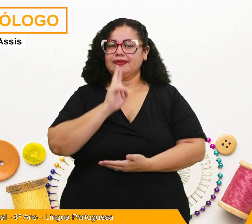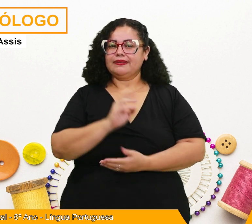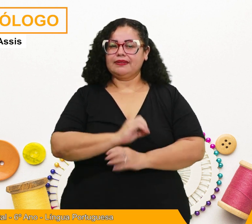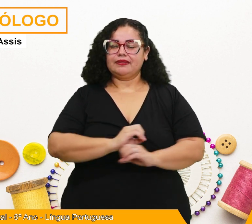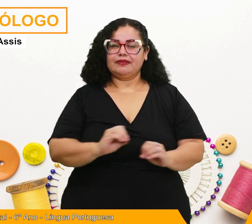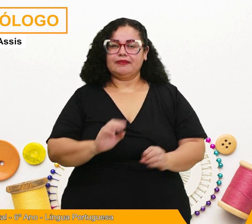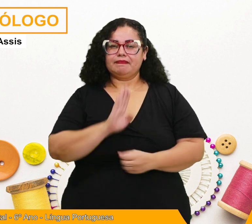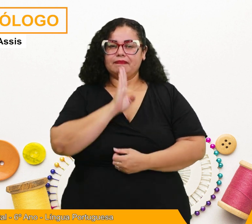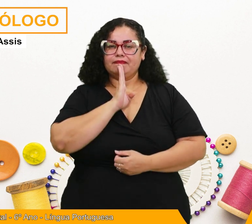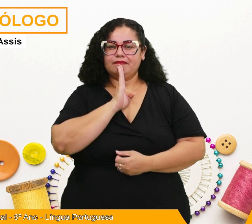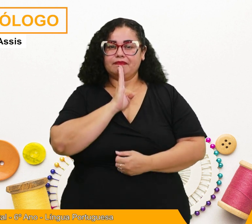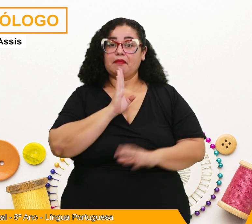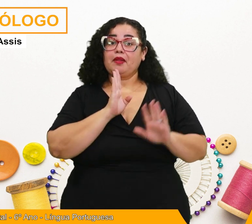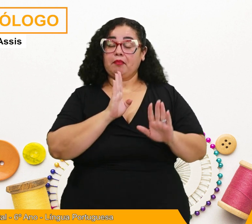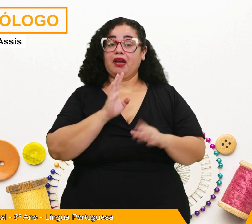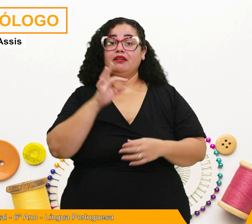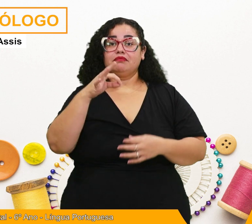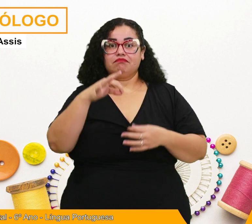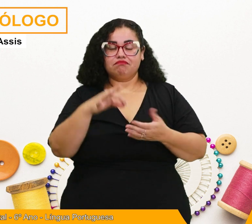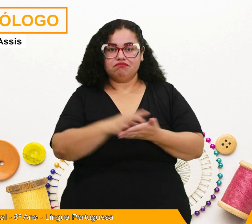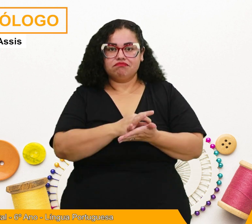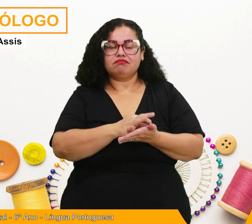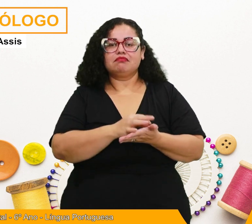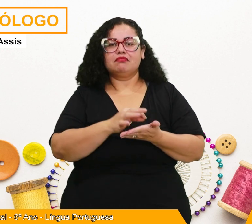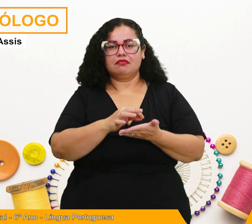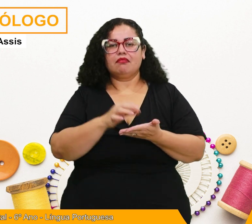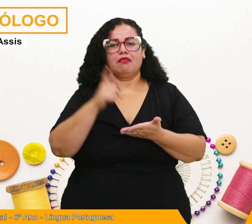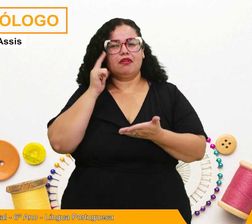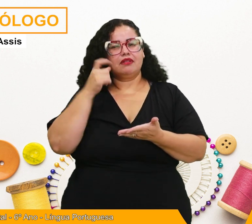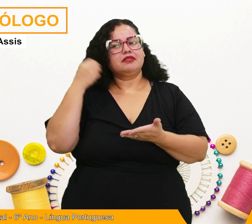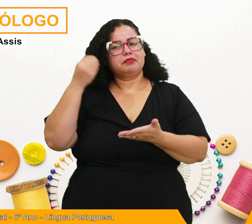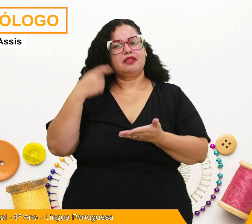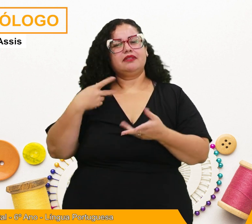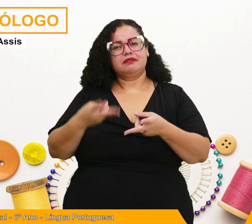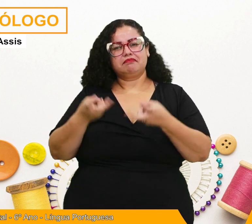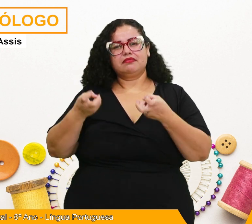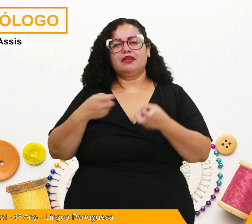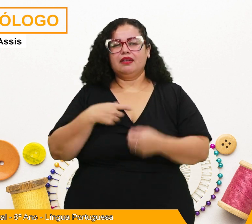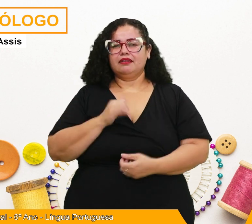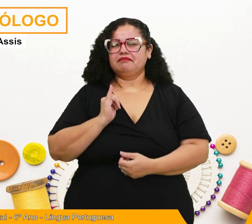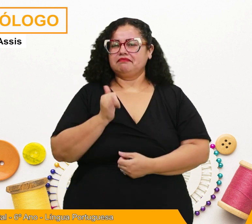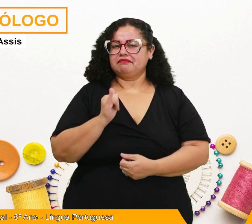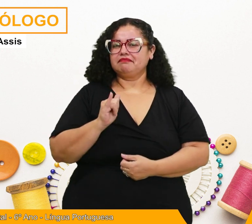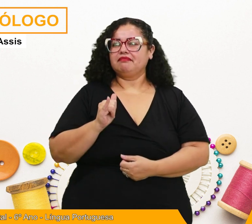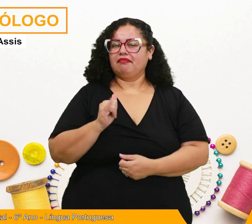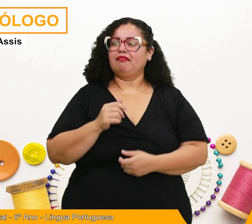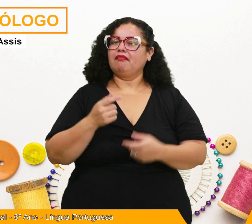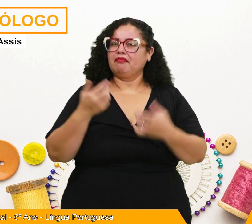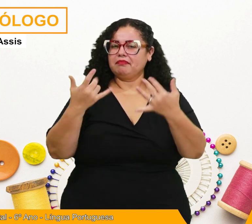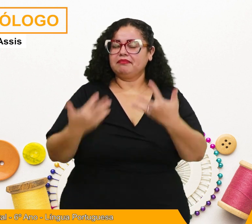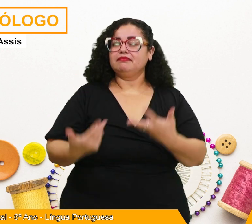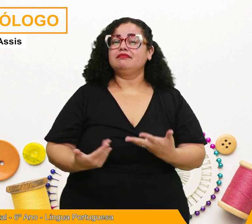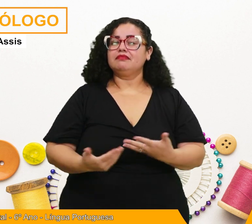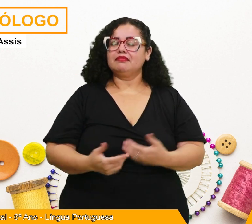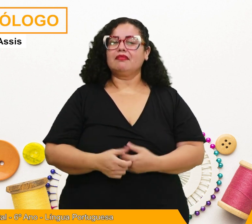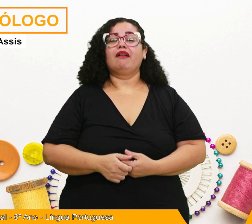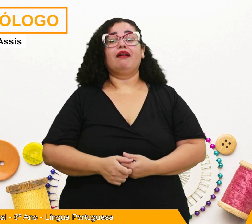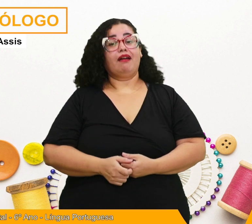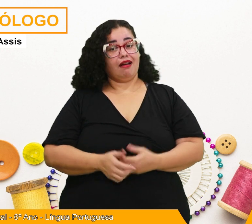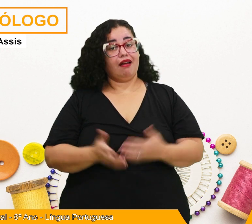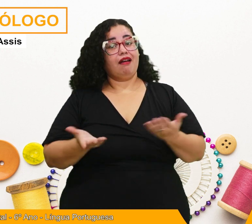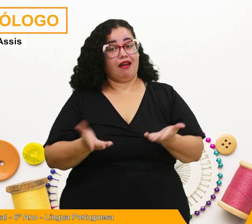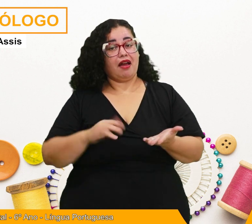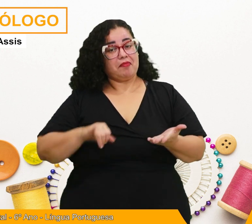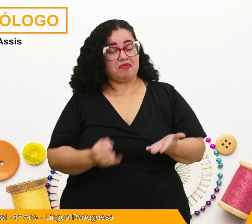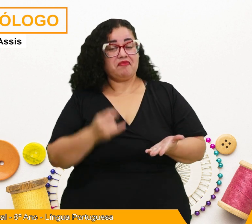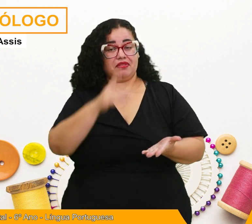nada, mas um alfinete de cabeça grande e não menor experiência murmurou à pobre agulha: anda,